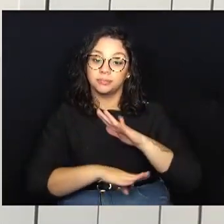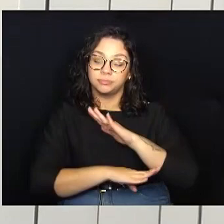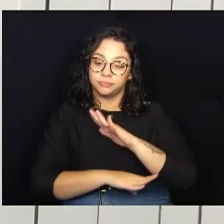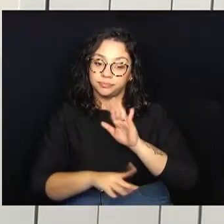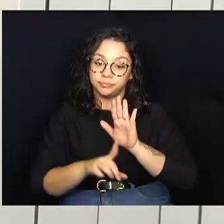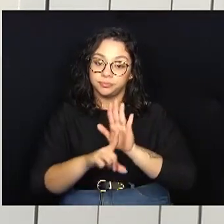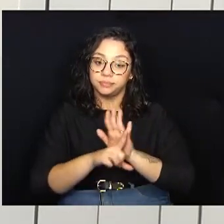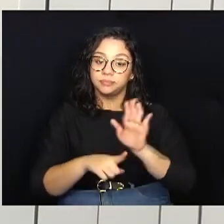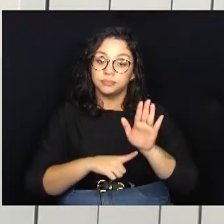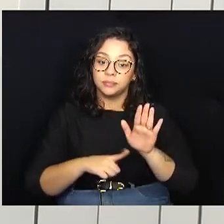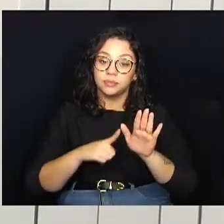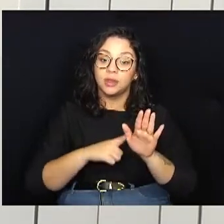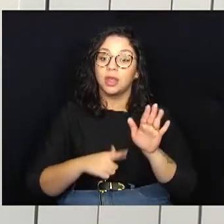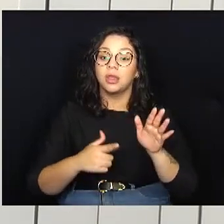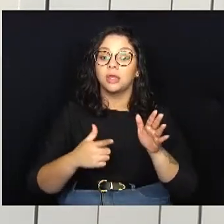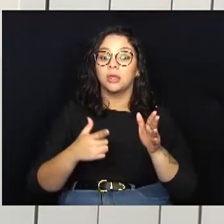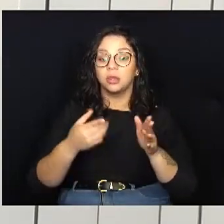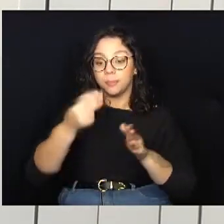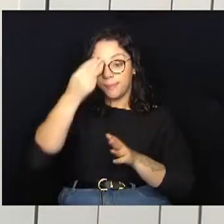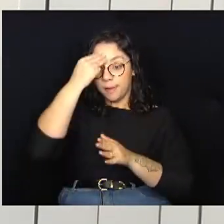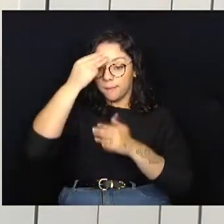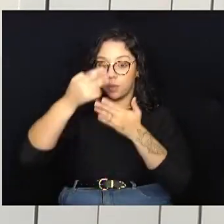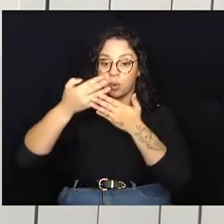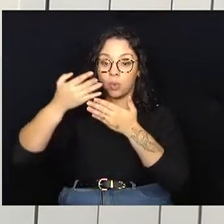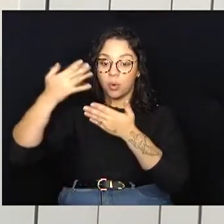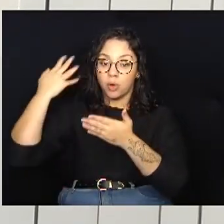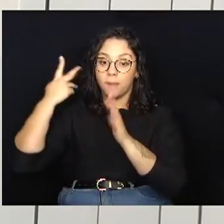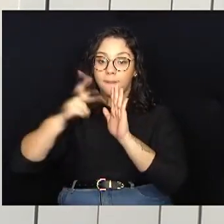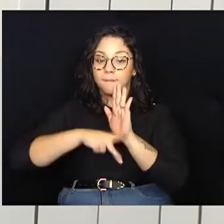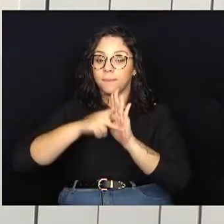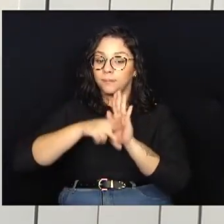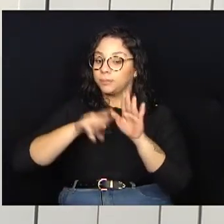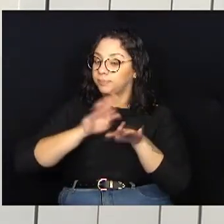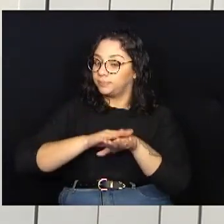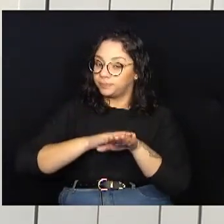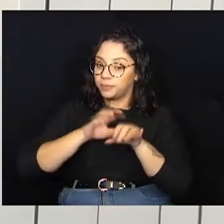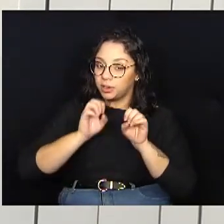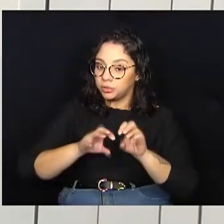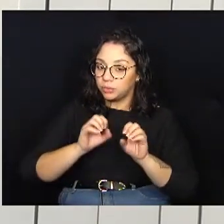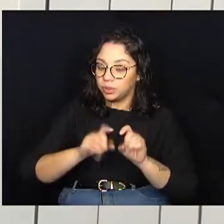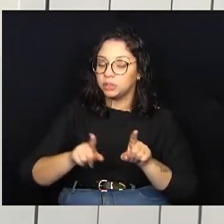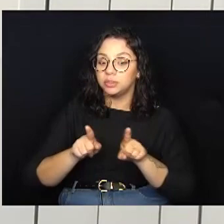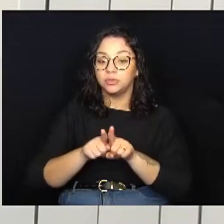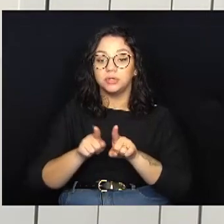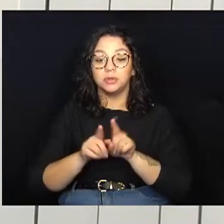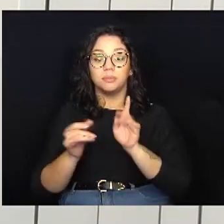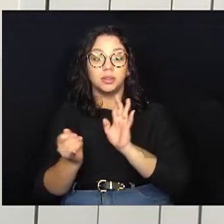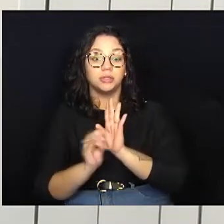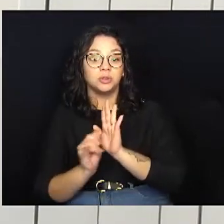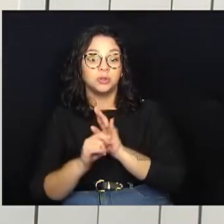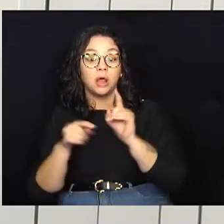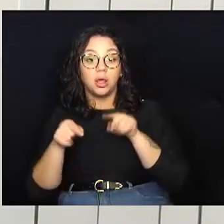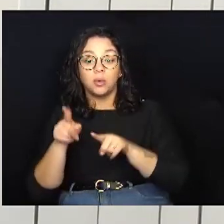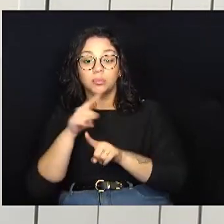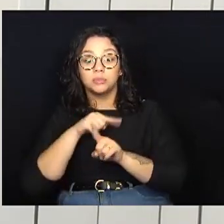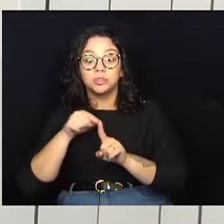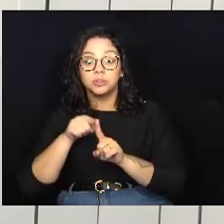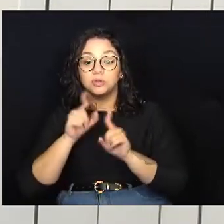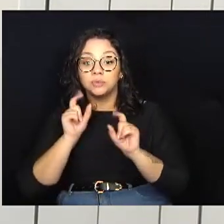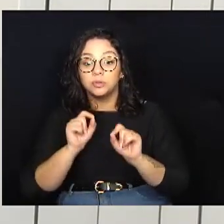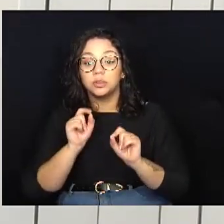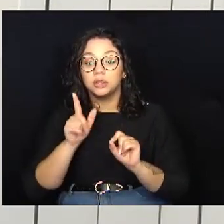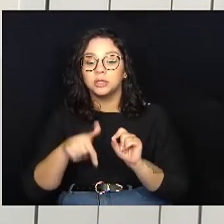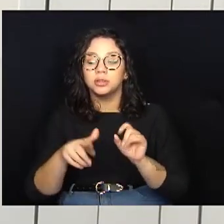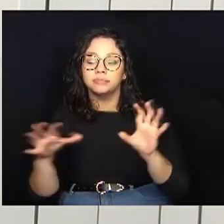também deverá realizar programas de ação educativa, social e editorial destinados a estreitar